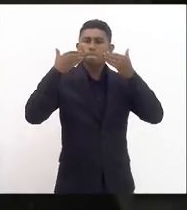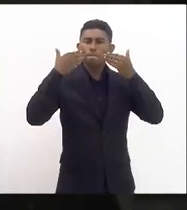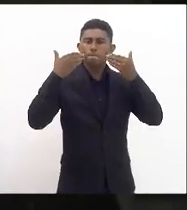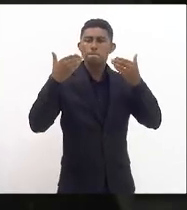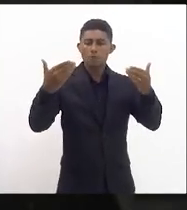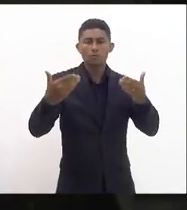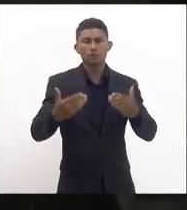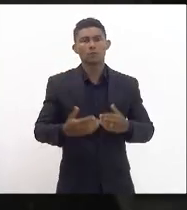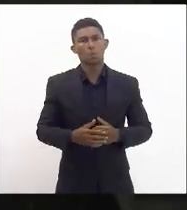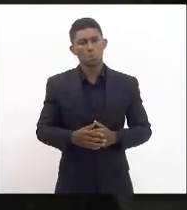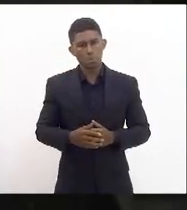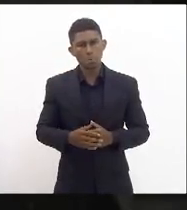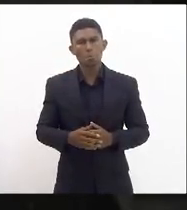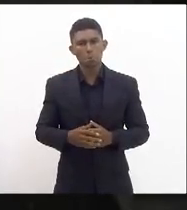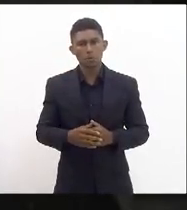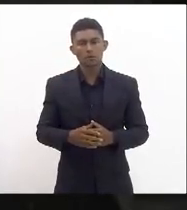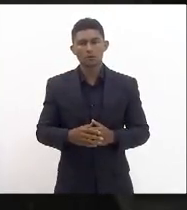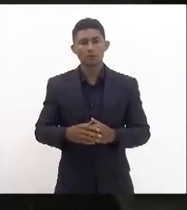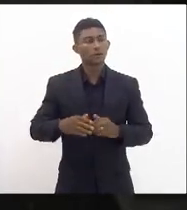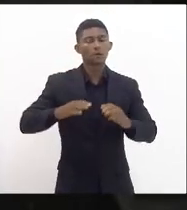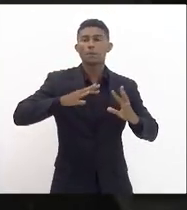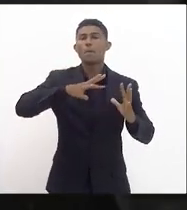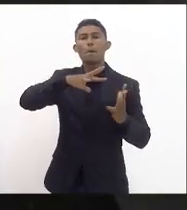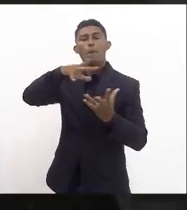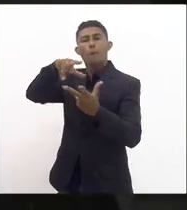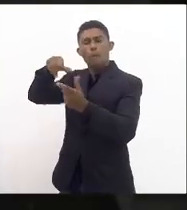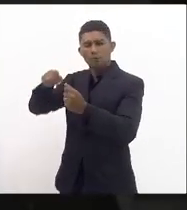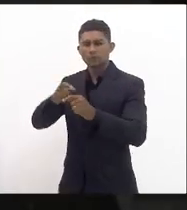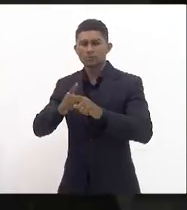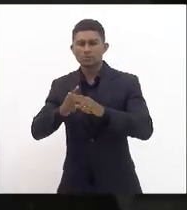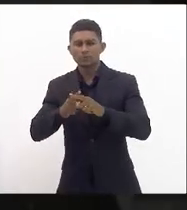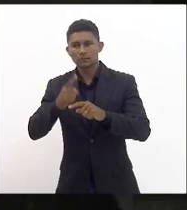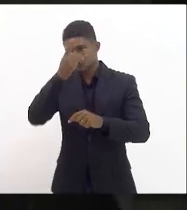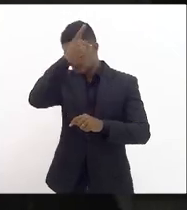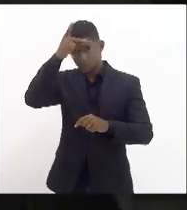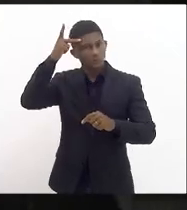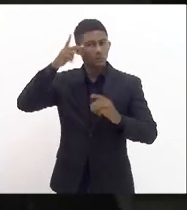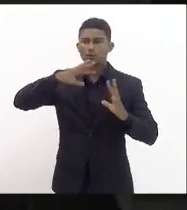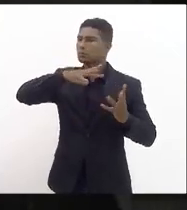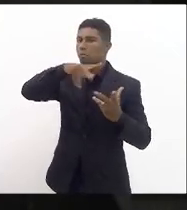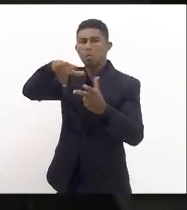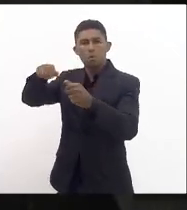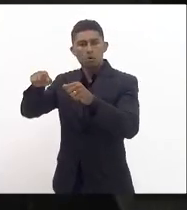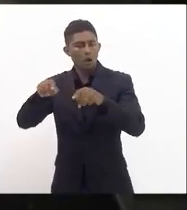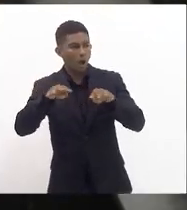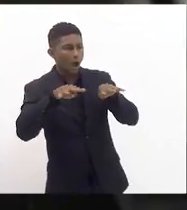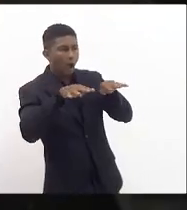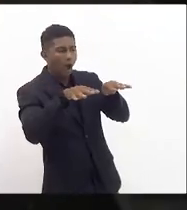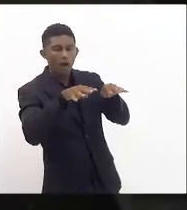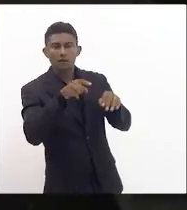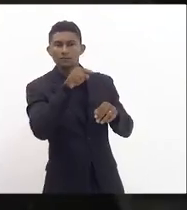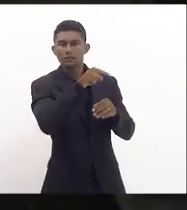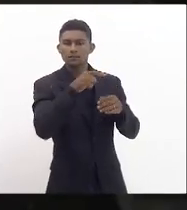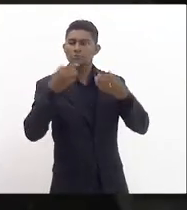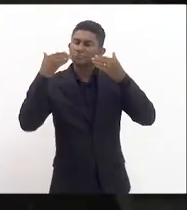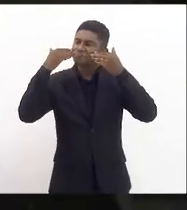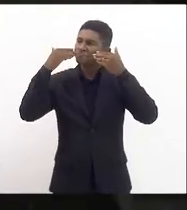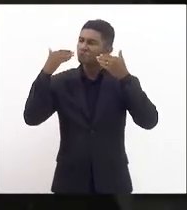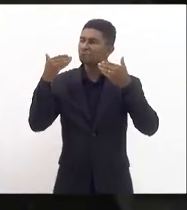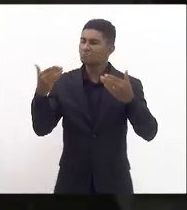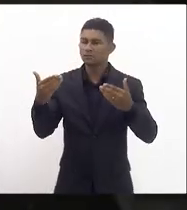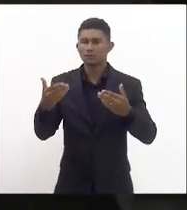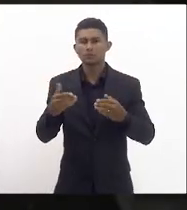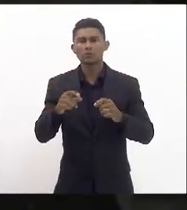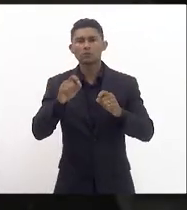ao mundo, porque o Carnaval do Rio é visto no mundo inteiro, o que representa o